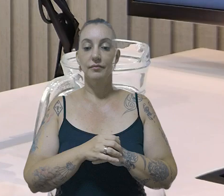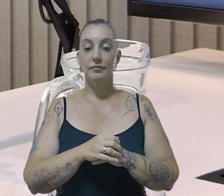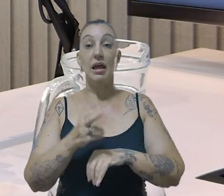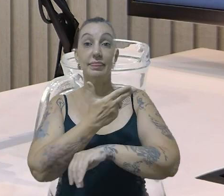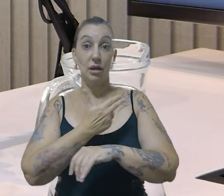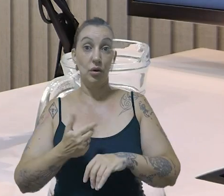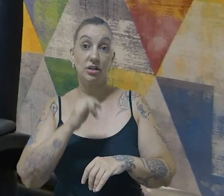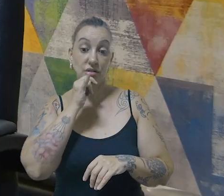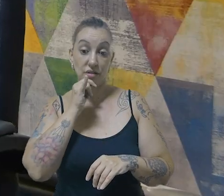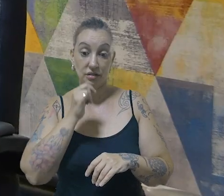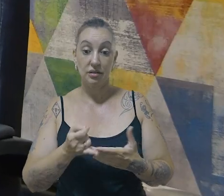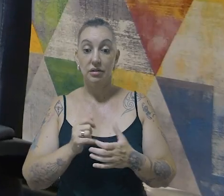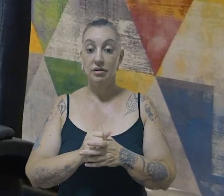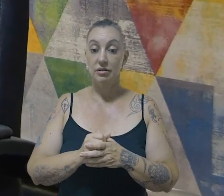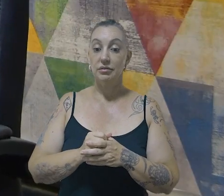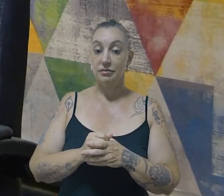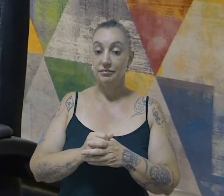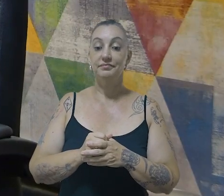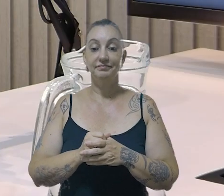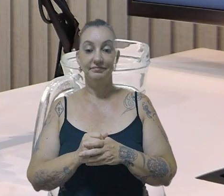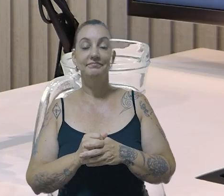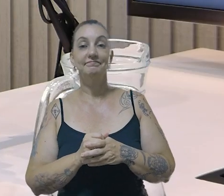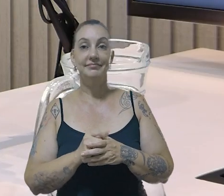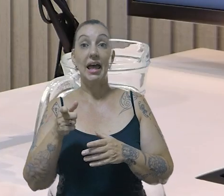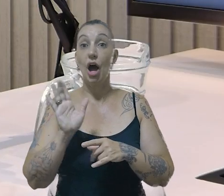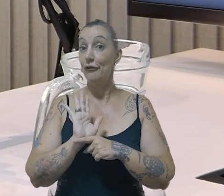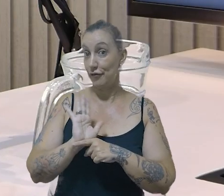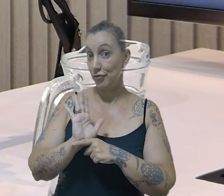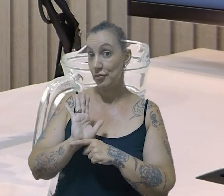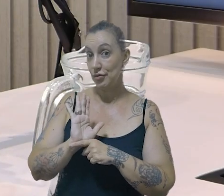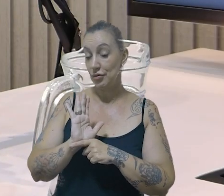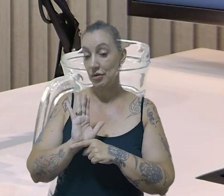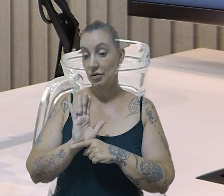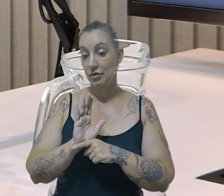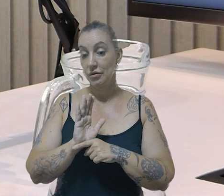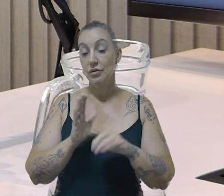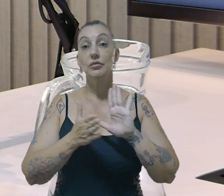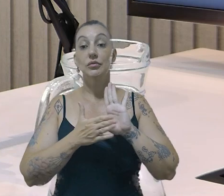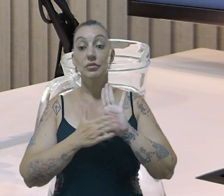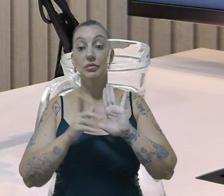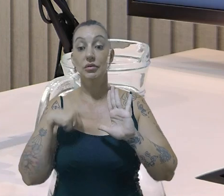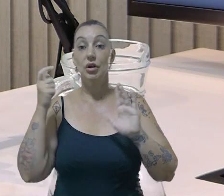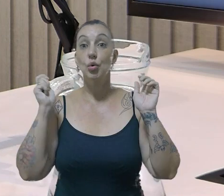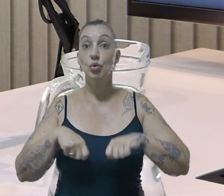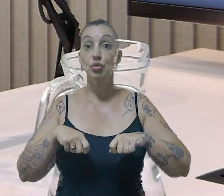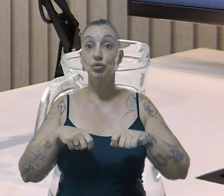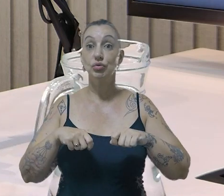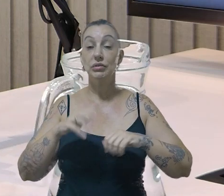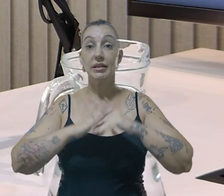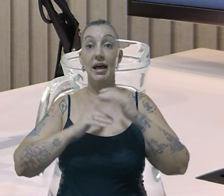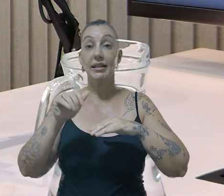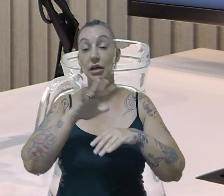por exemplo que é um filme que é um filme ele foi muito pautado pela nossa condição técnica do espaço por